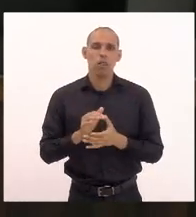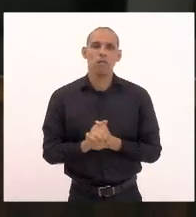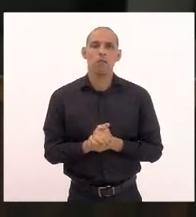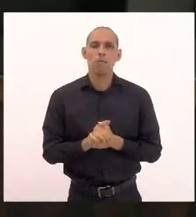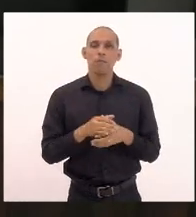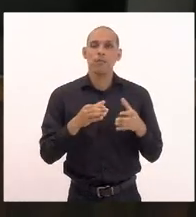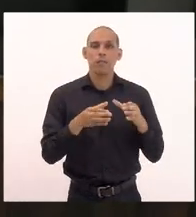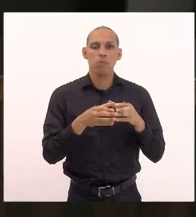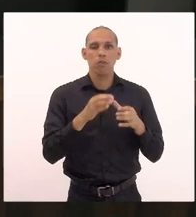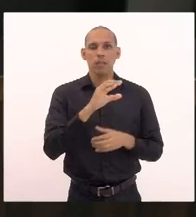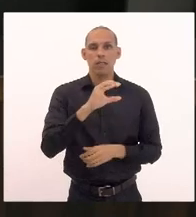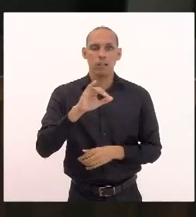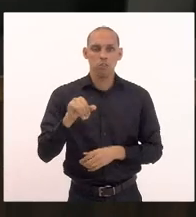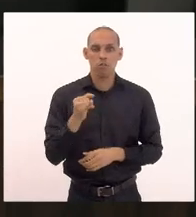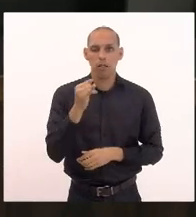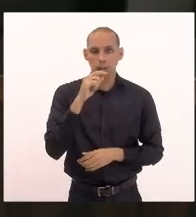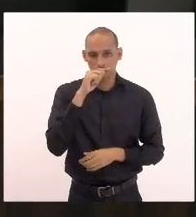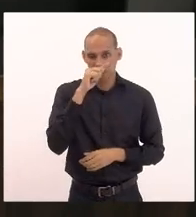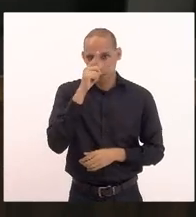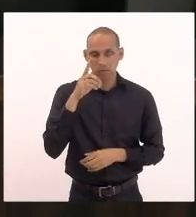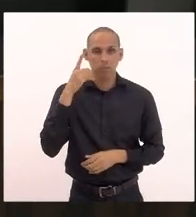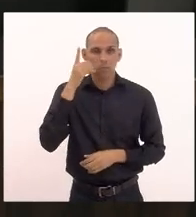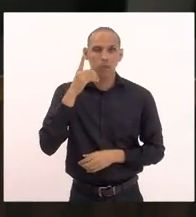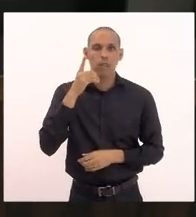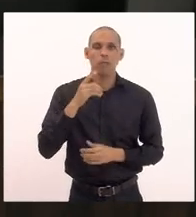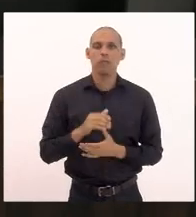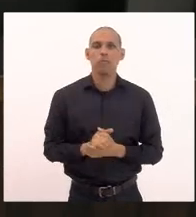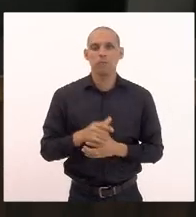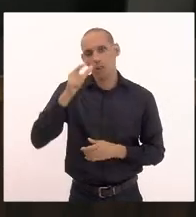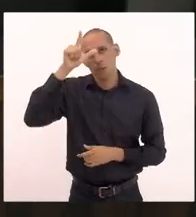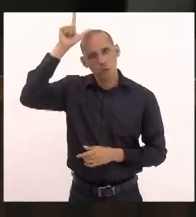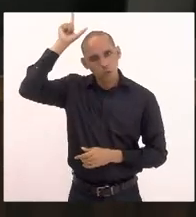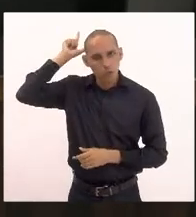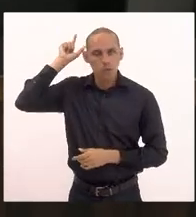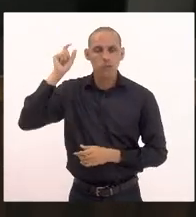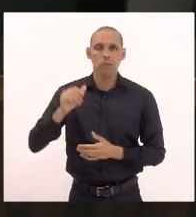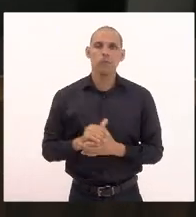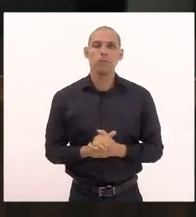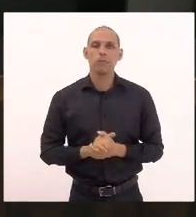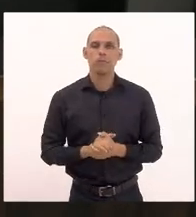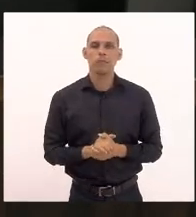pela Comissão de Constituição e Justiça, deputado Luiz Paulo.